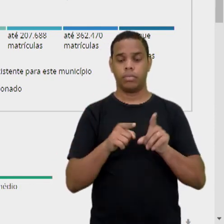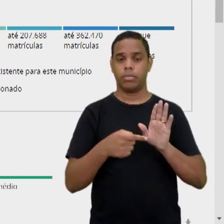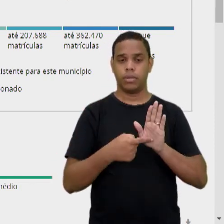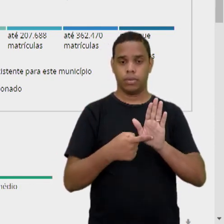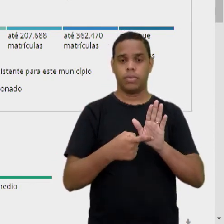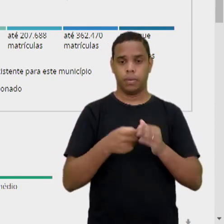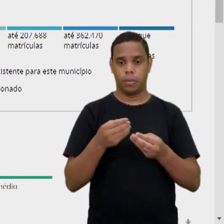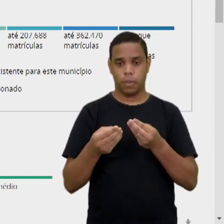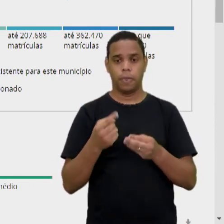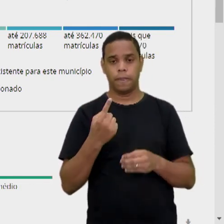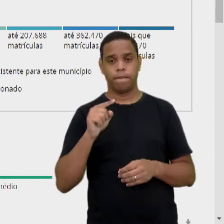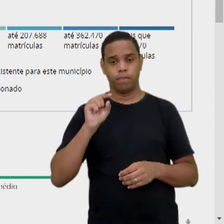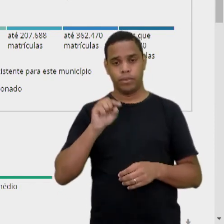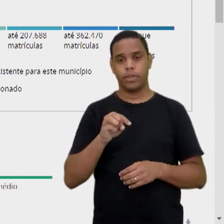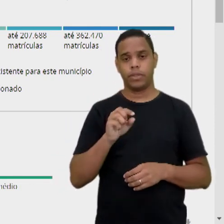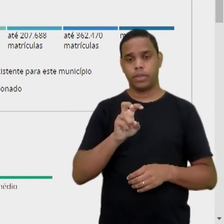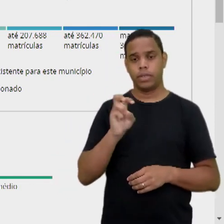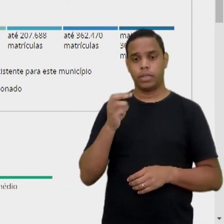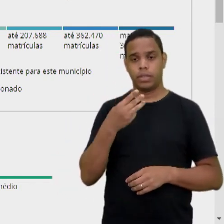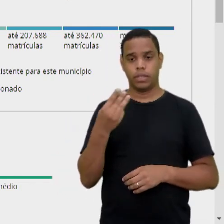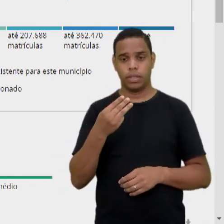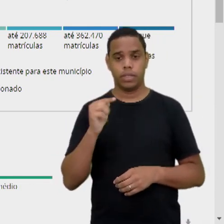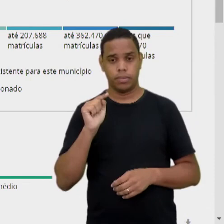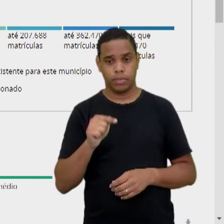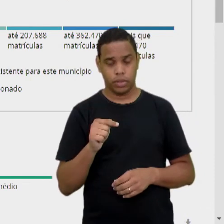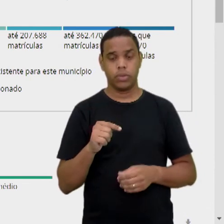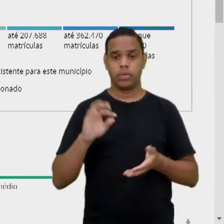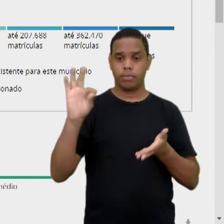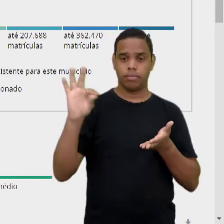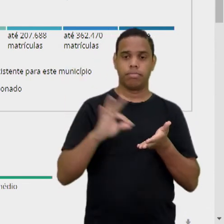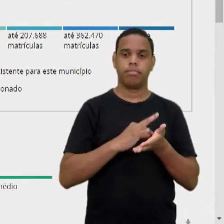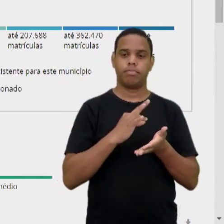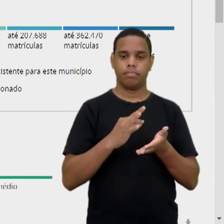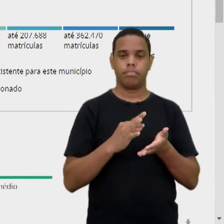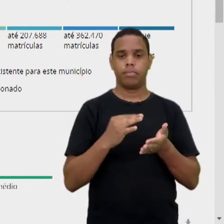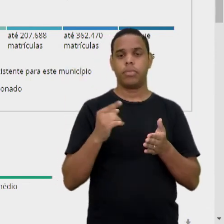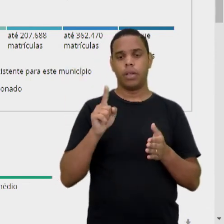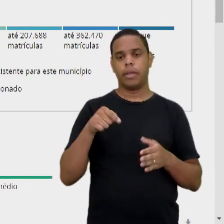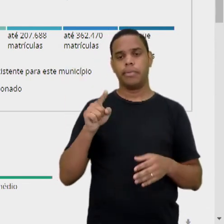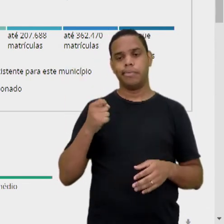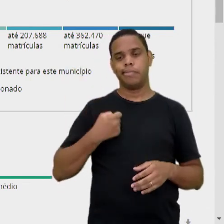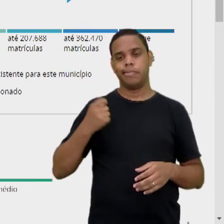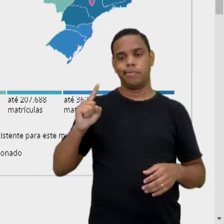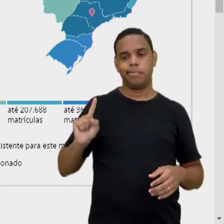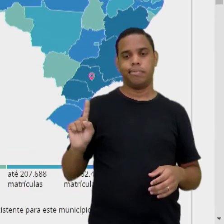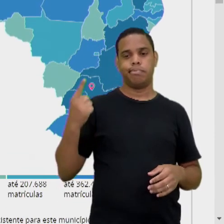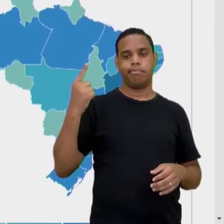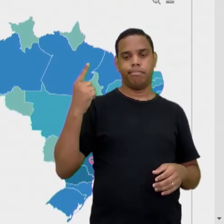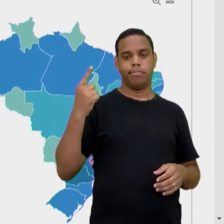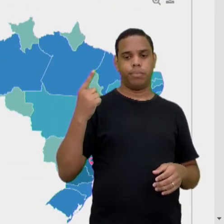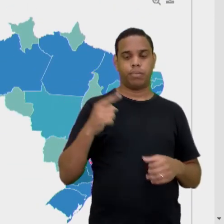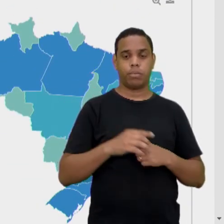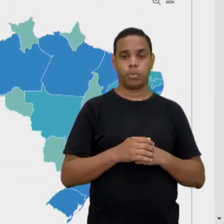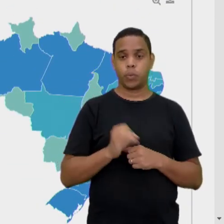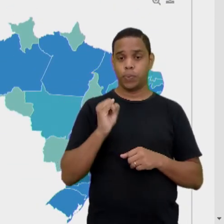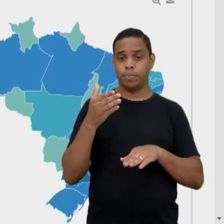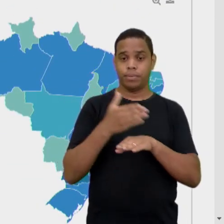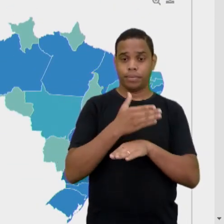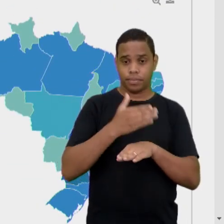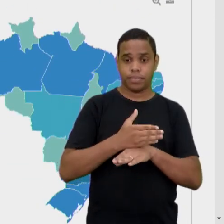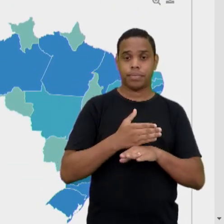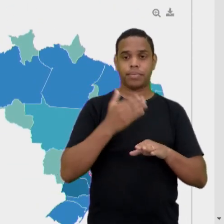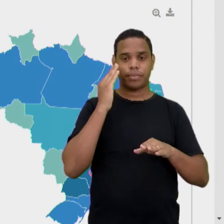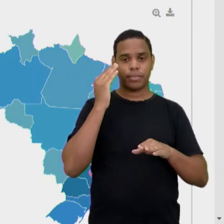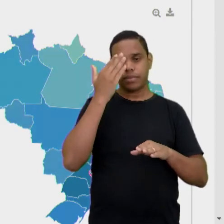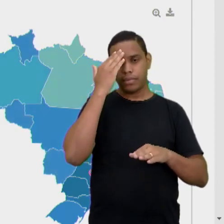mostrando aí mais de 1.533.000 matrículas, sendo a primeira aí no ranking. E se quiser acessar o ranking,